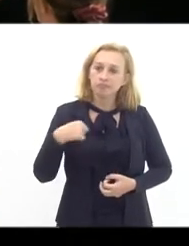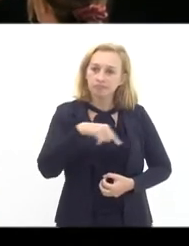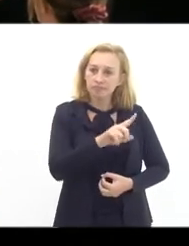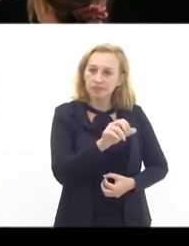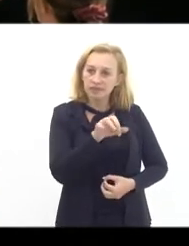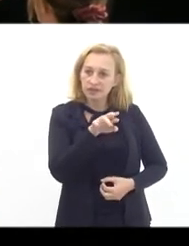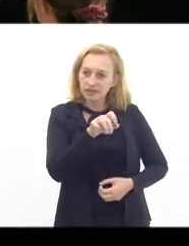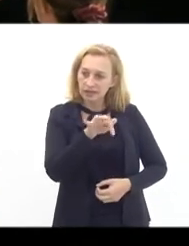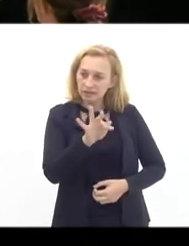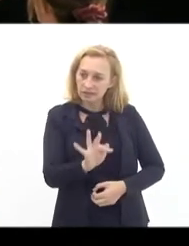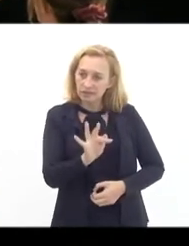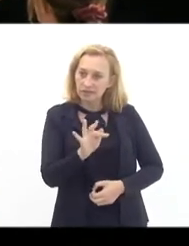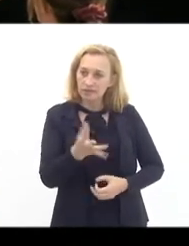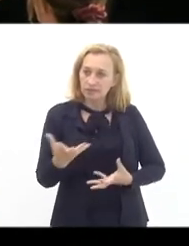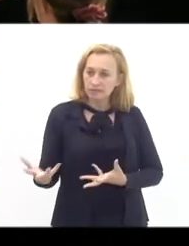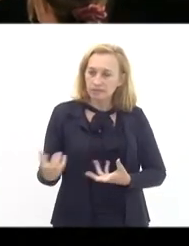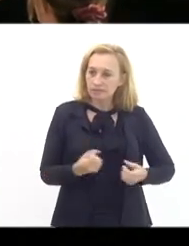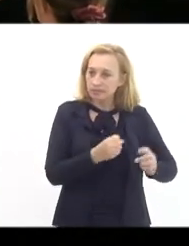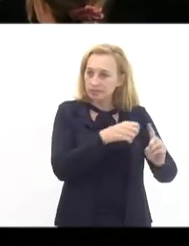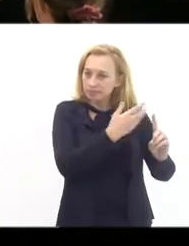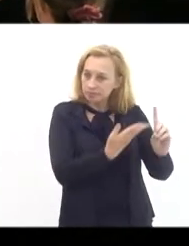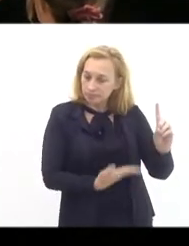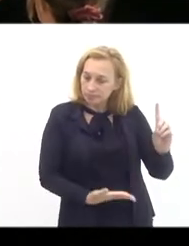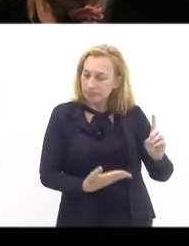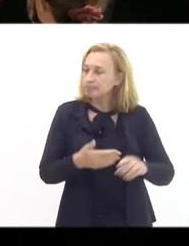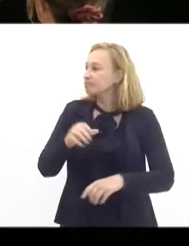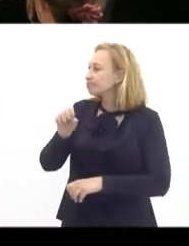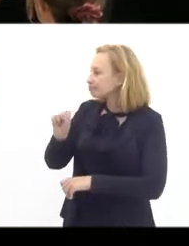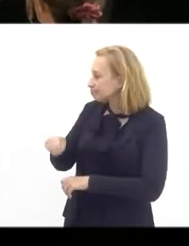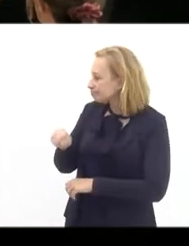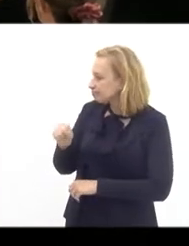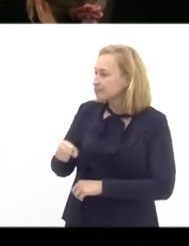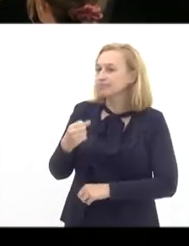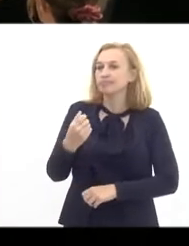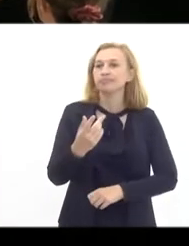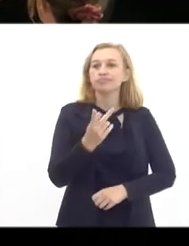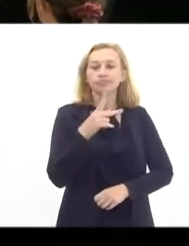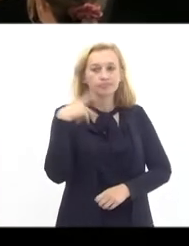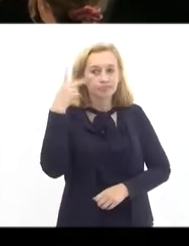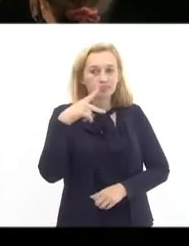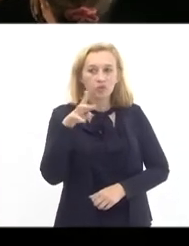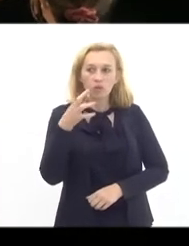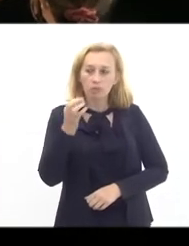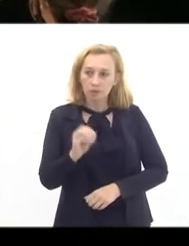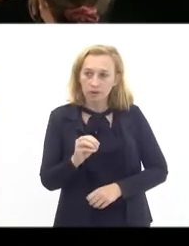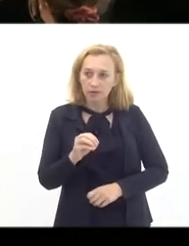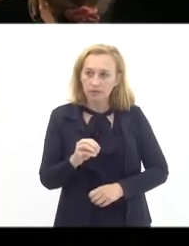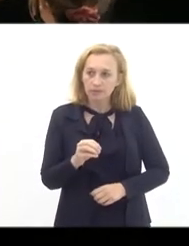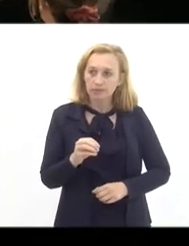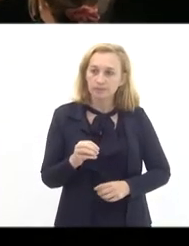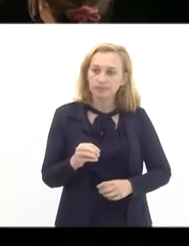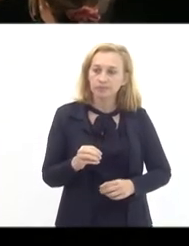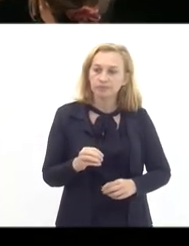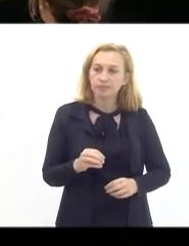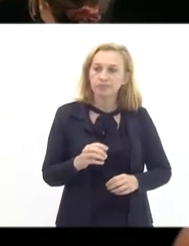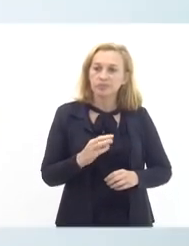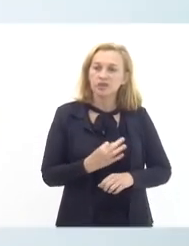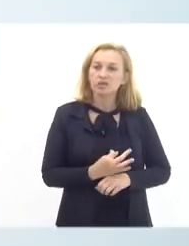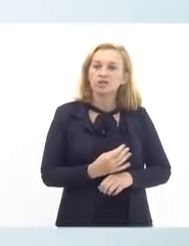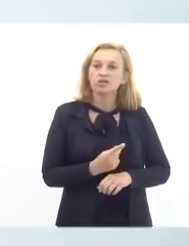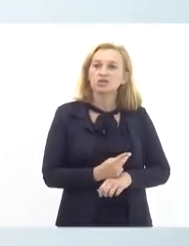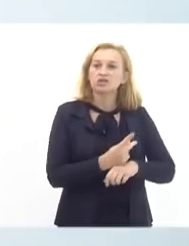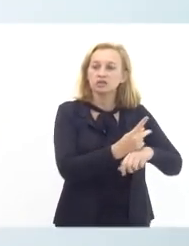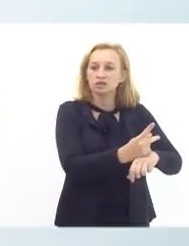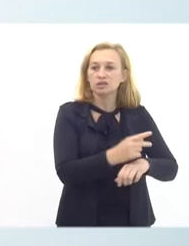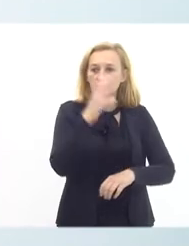eu fui para receber uma homenagem do nosso vereador Romário Regis. Eu fui para receber um título de cidadão